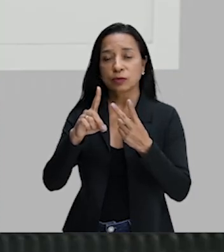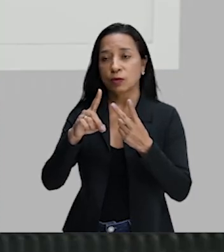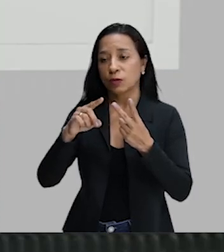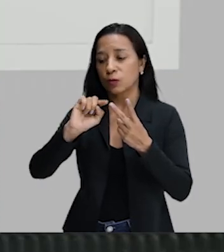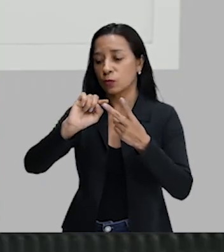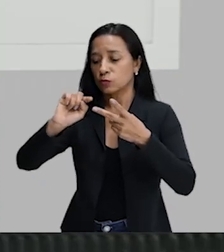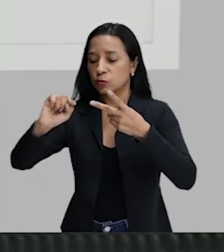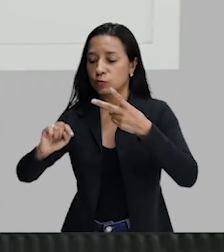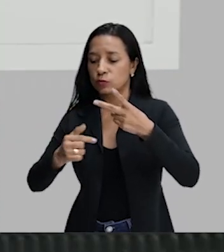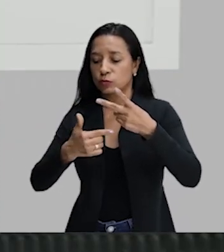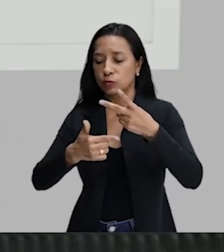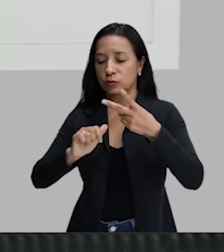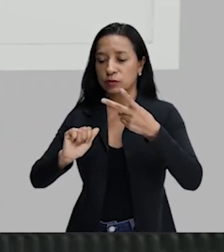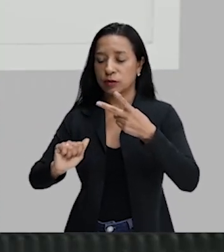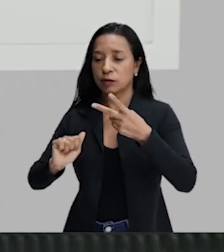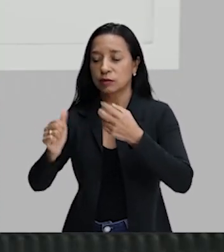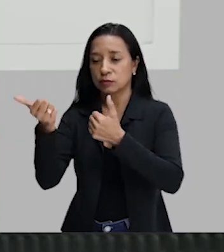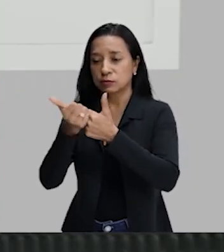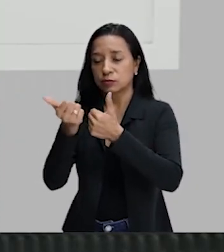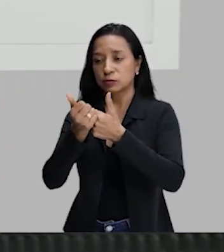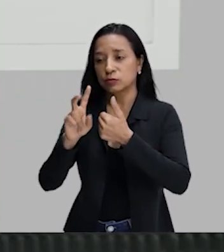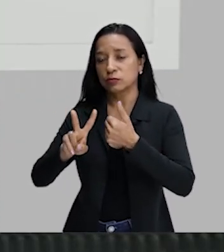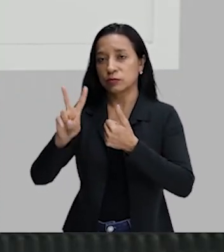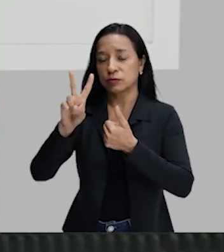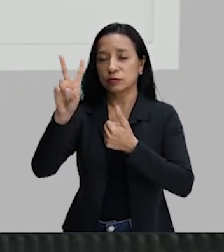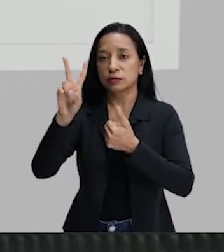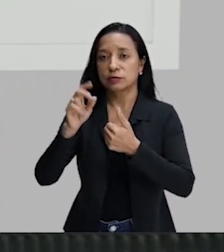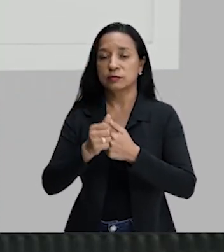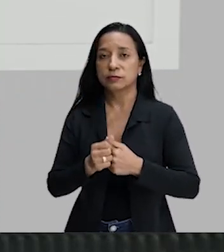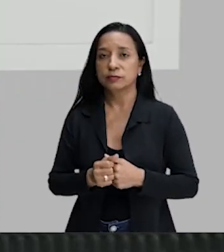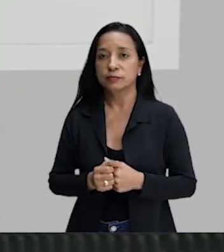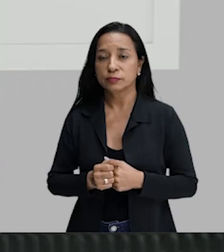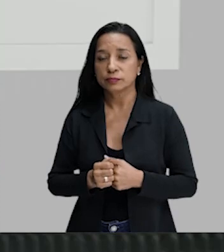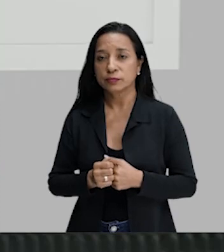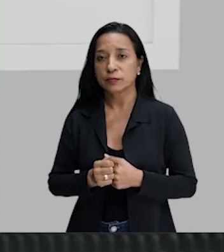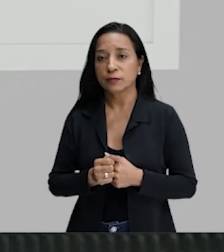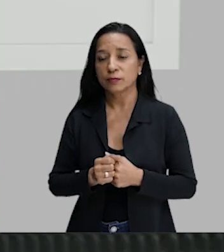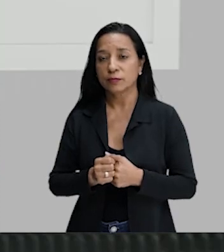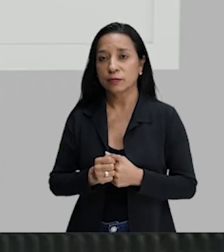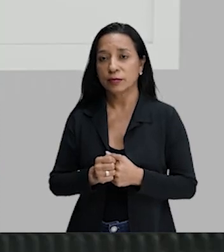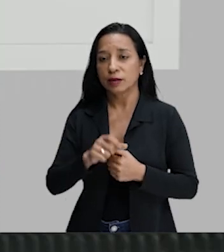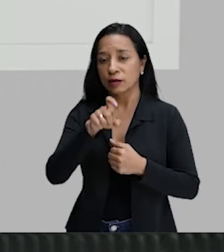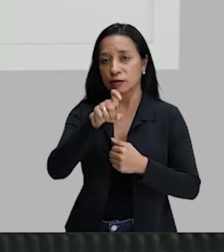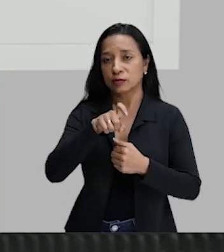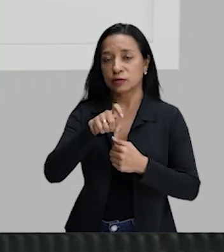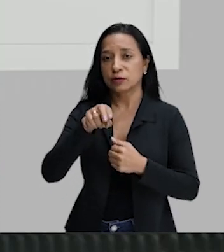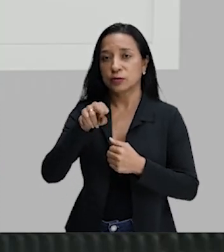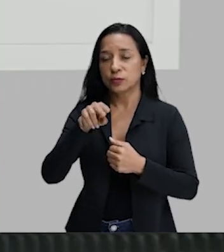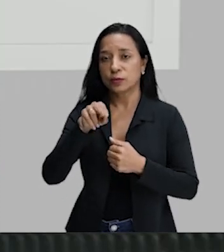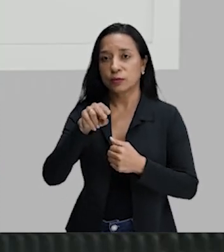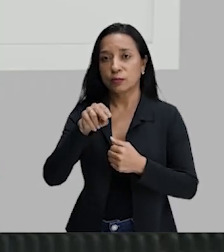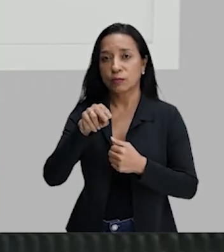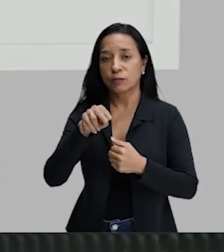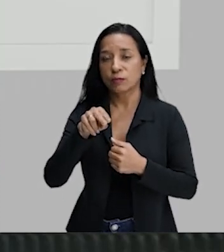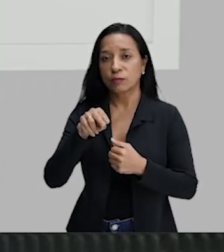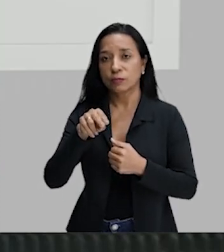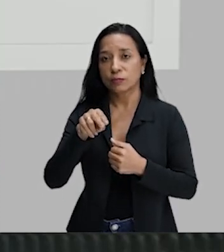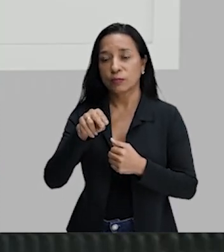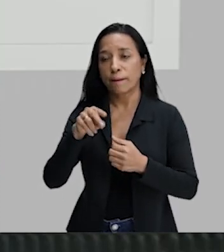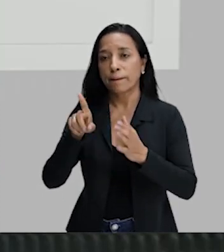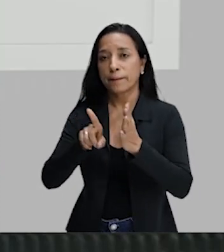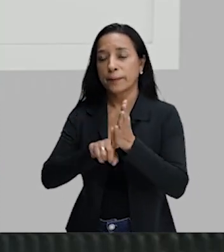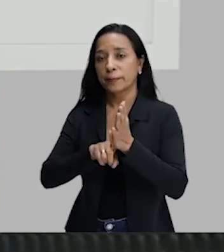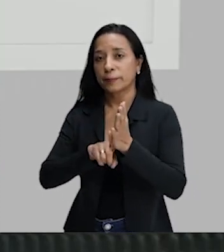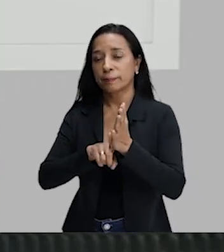Certinho? Então, vamos substituir os valores. Então, x vai ser igual